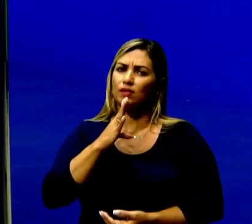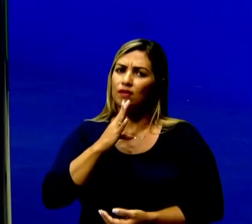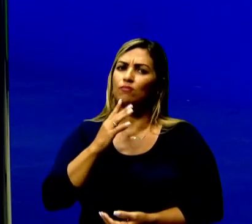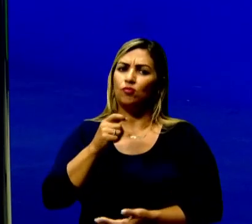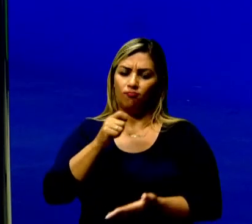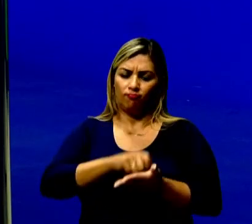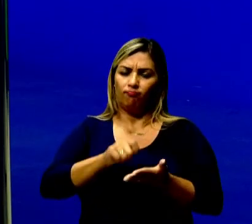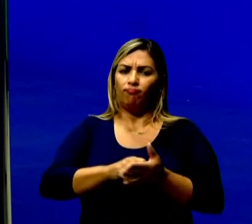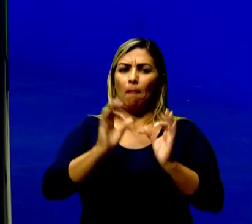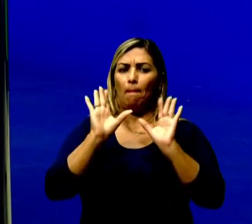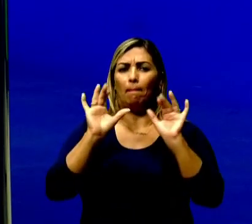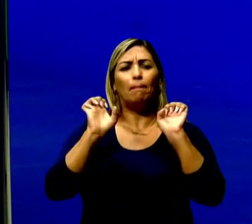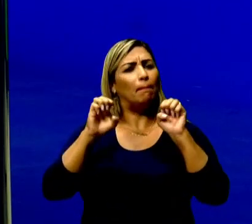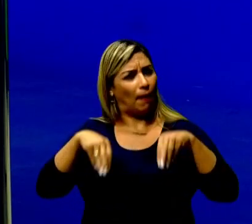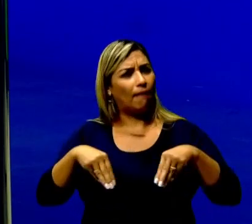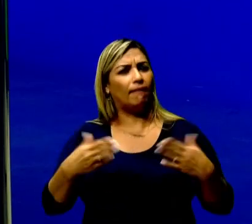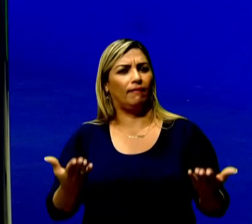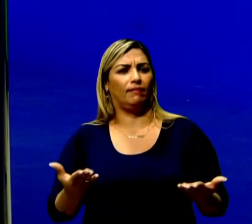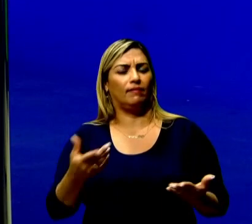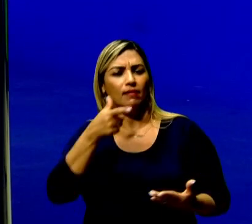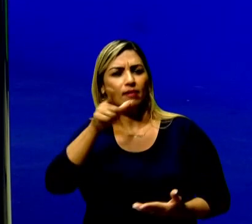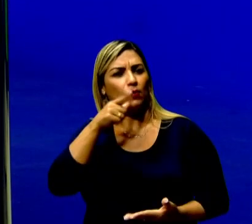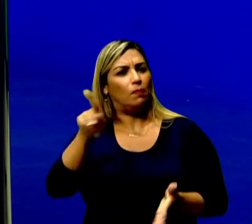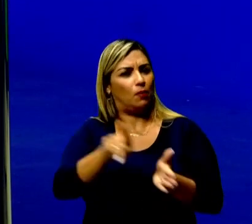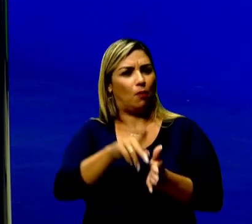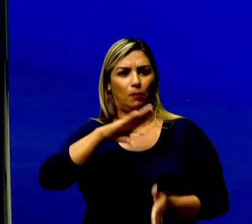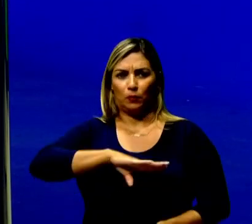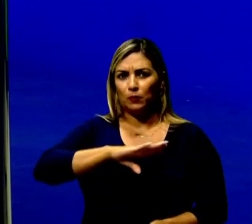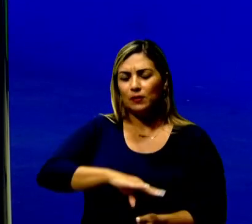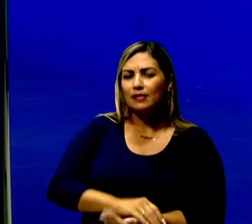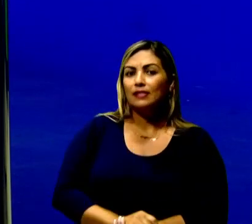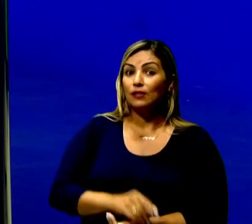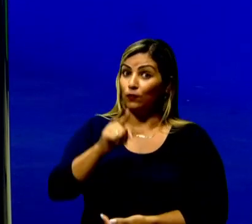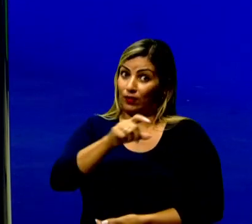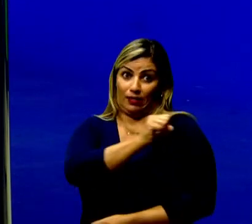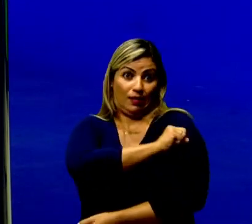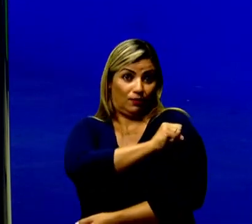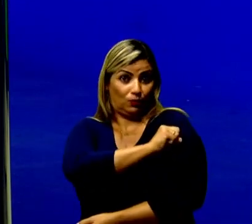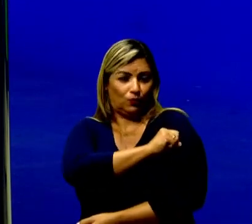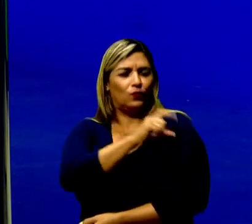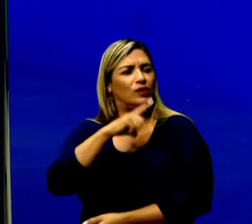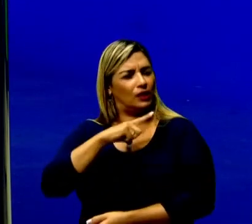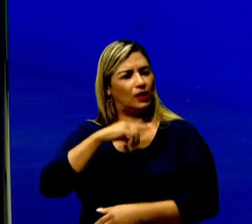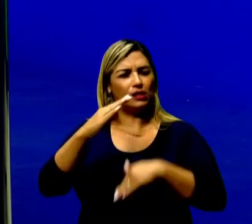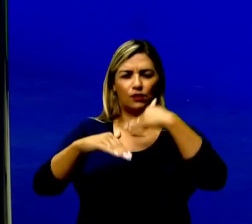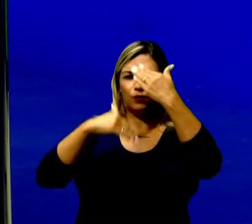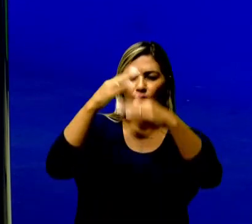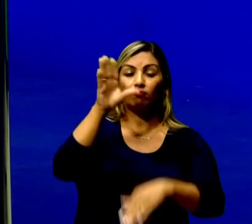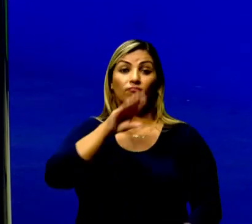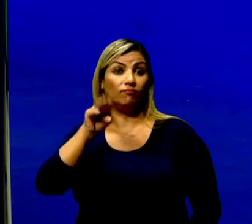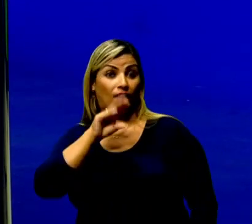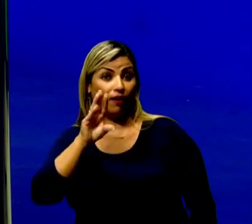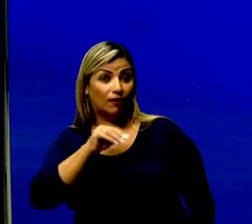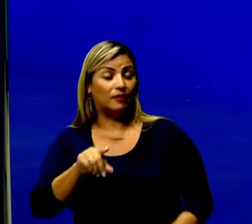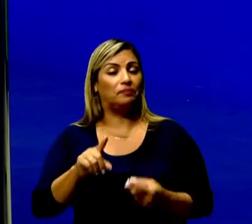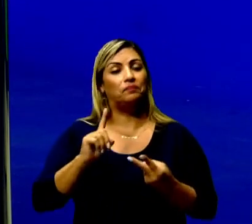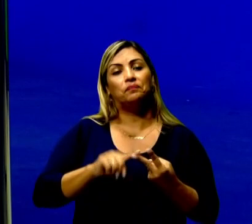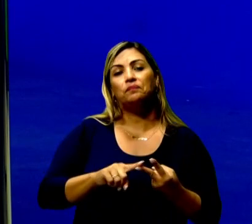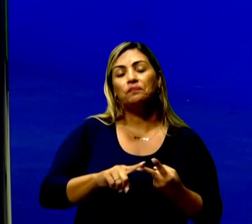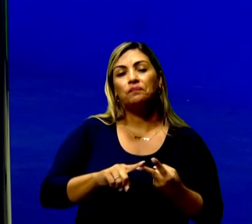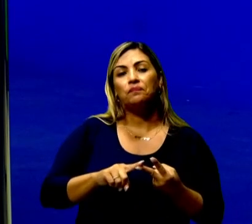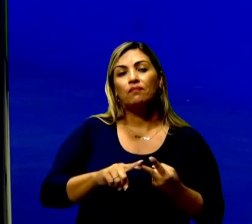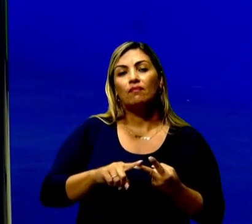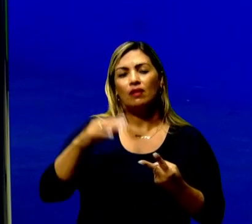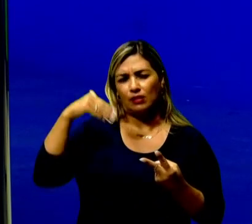maior da nossa língua com isso você aluno do 8º ano você vai estar desenvolvendo a fala você vai